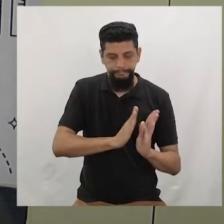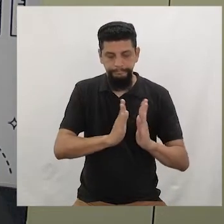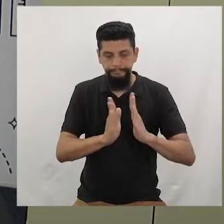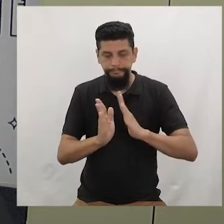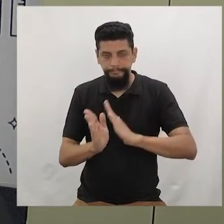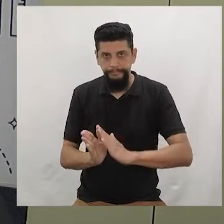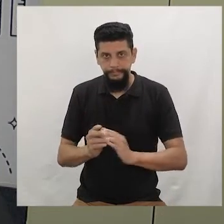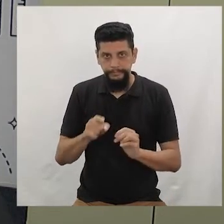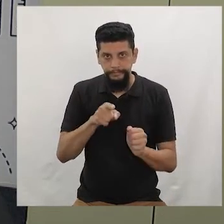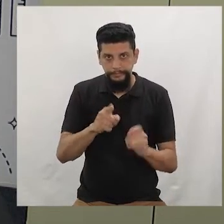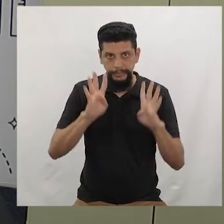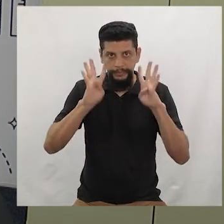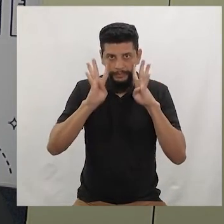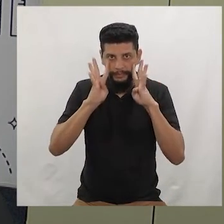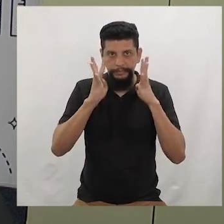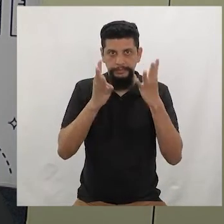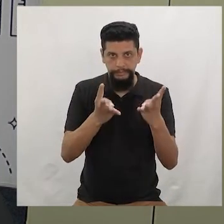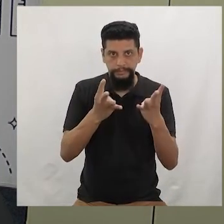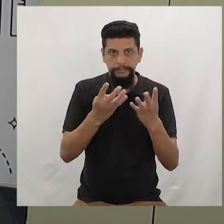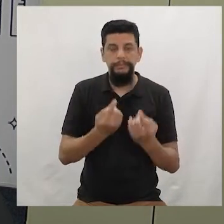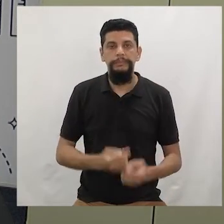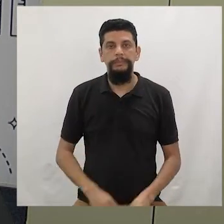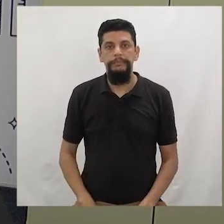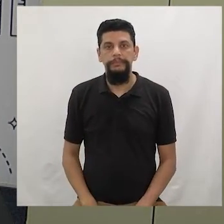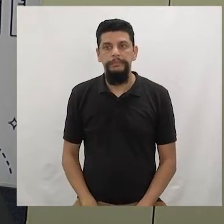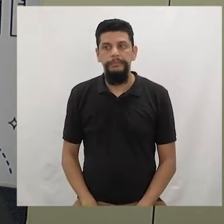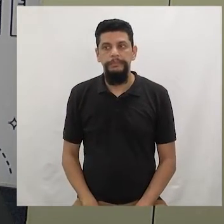Tem que prestar atenção. Qual carta,